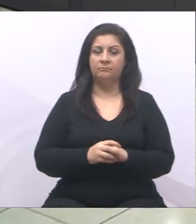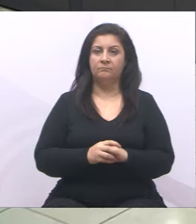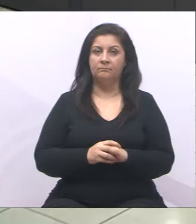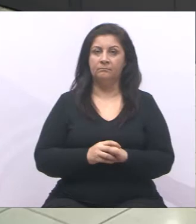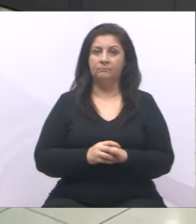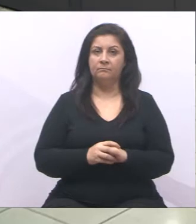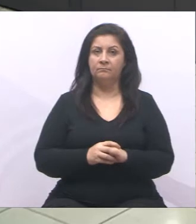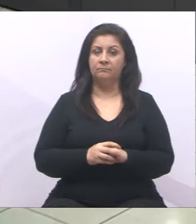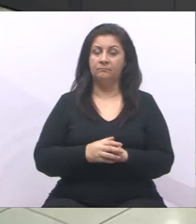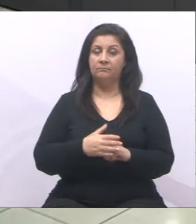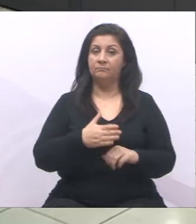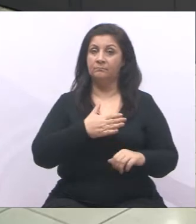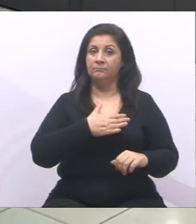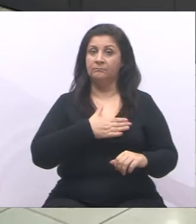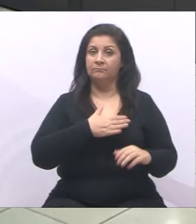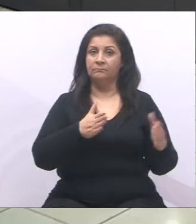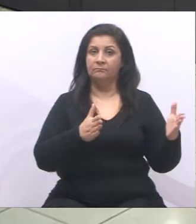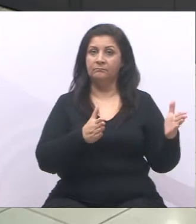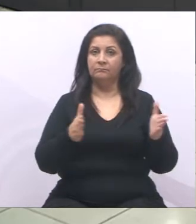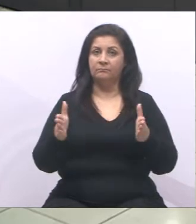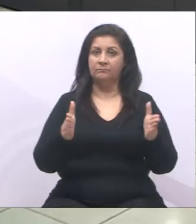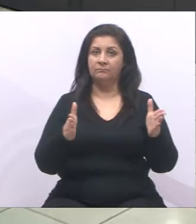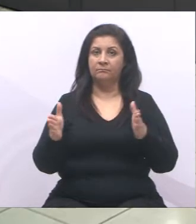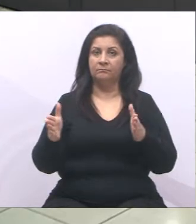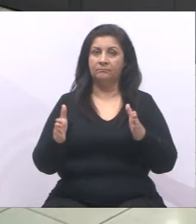o meu mandato,